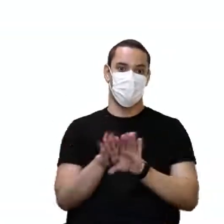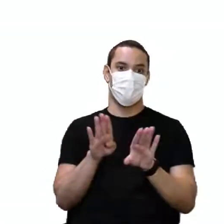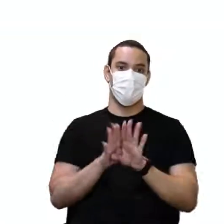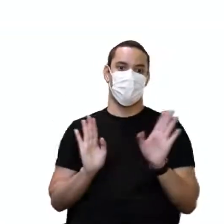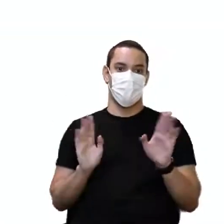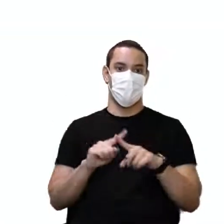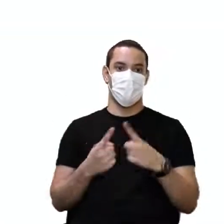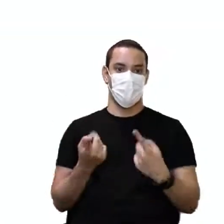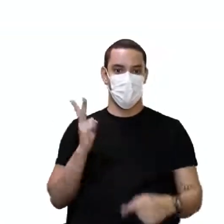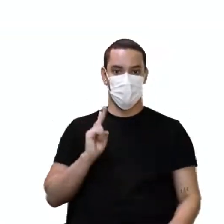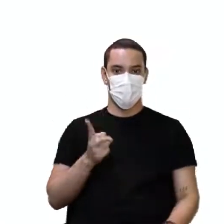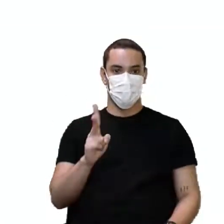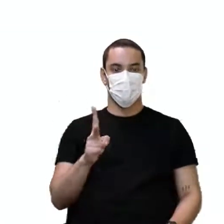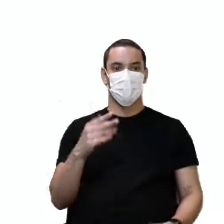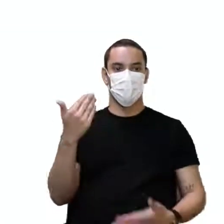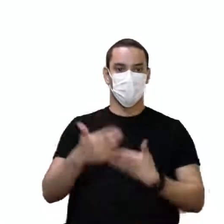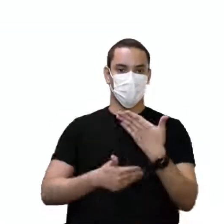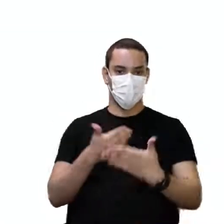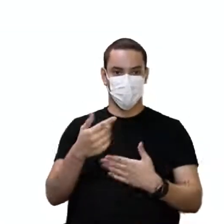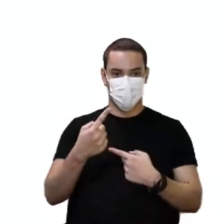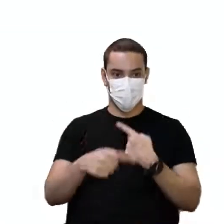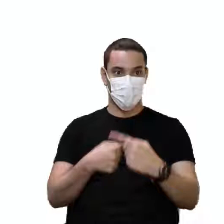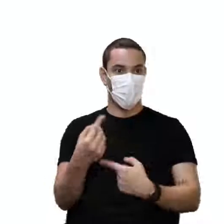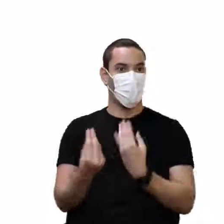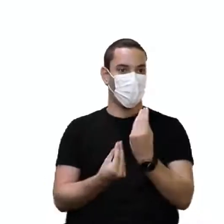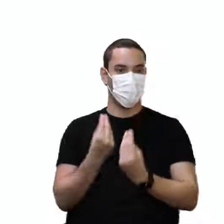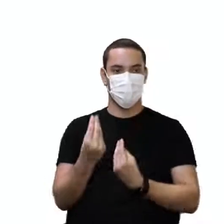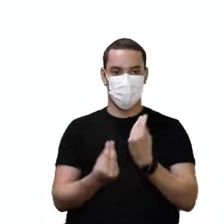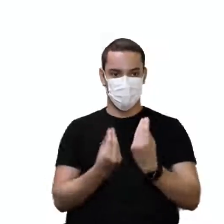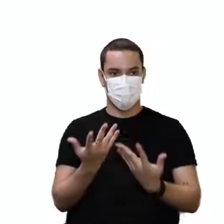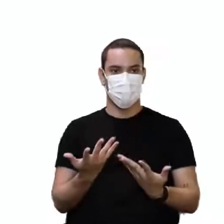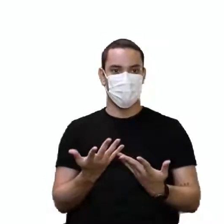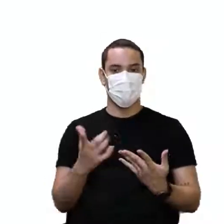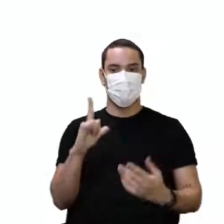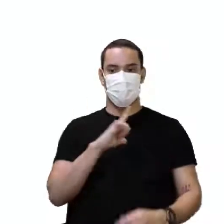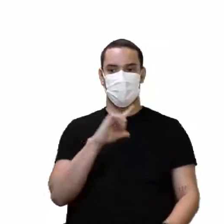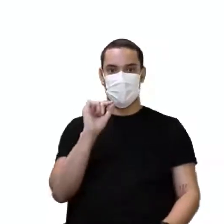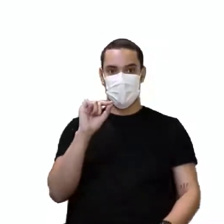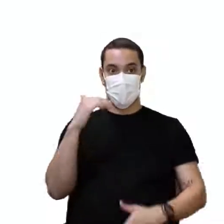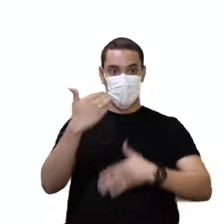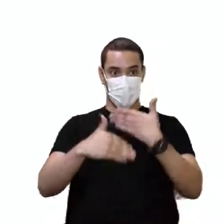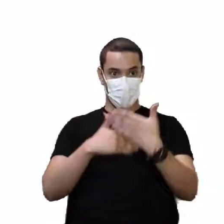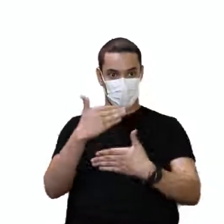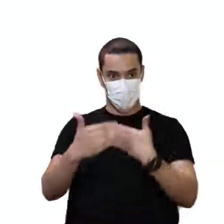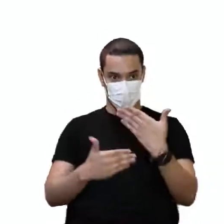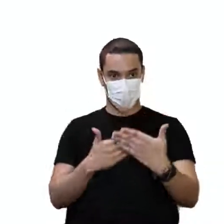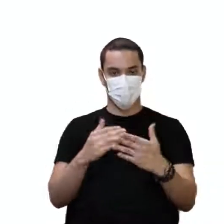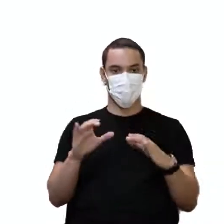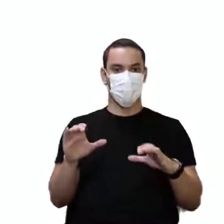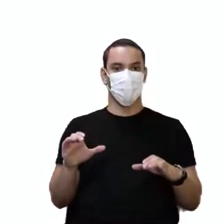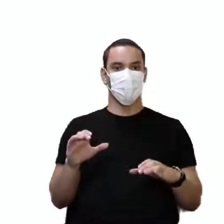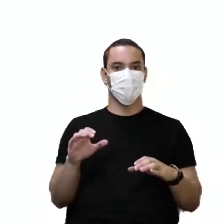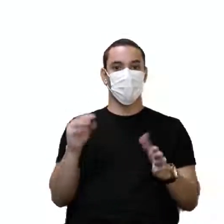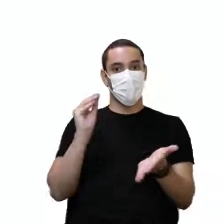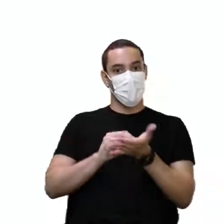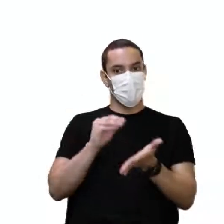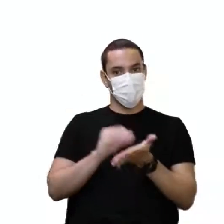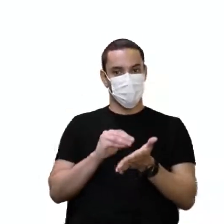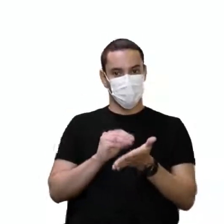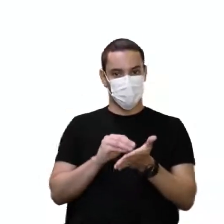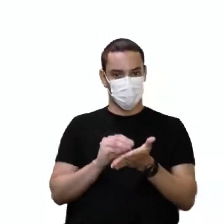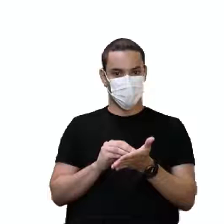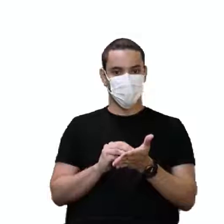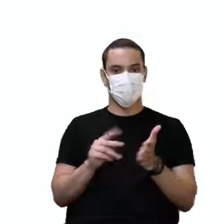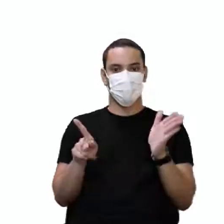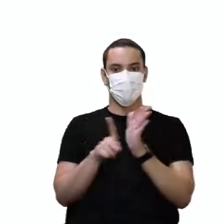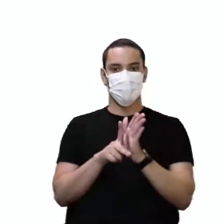Como mecanismos de reprodução, galera. Vamos lá. A gente tem um desenvolvimento incompleto, como estágio